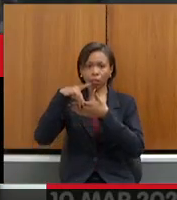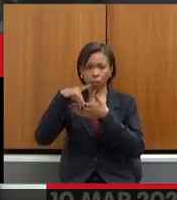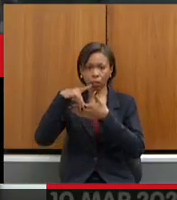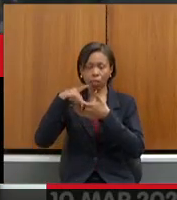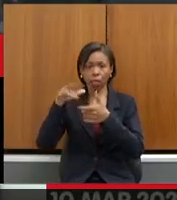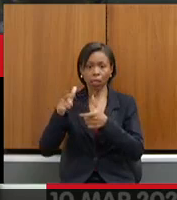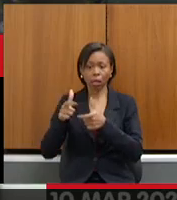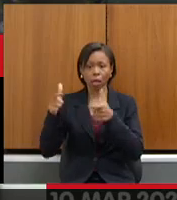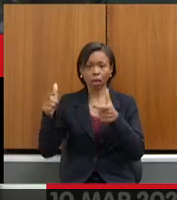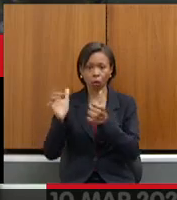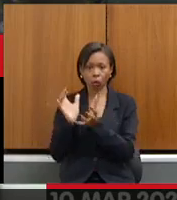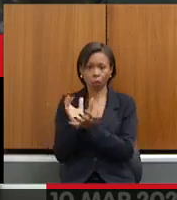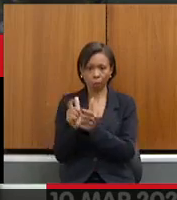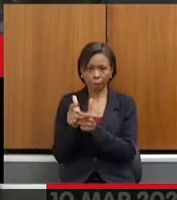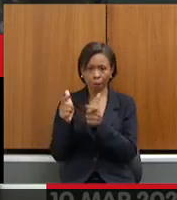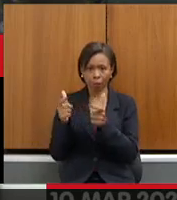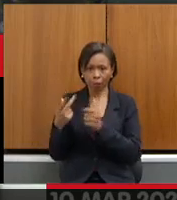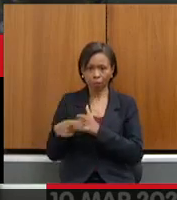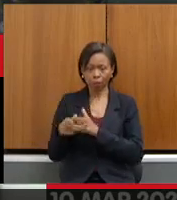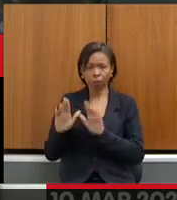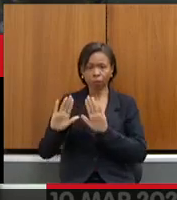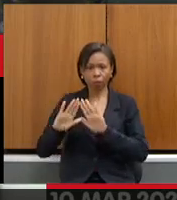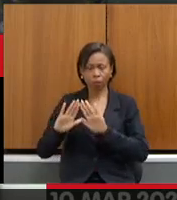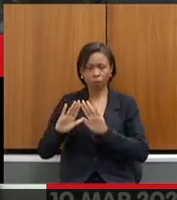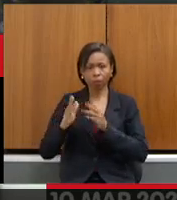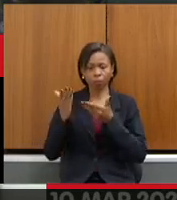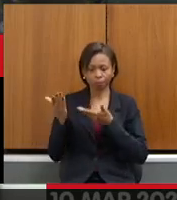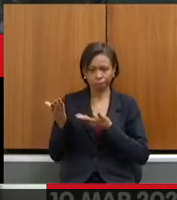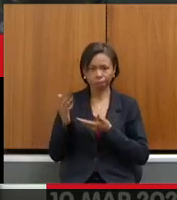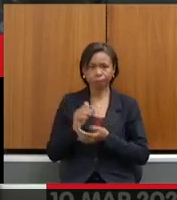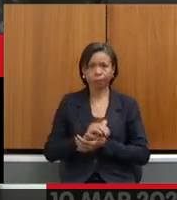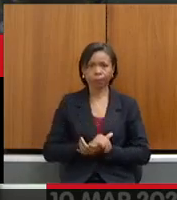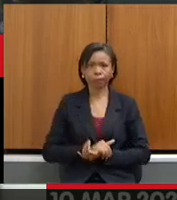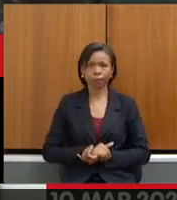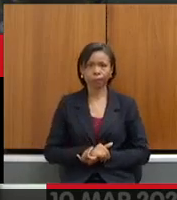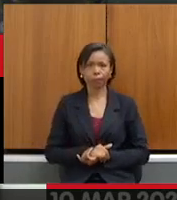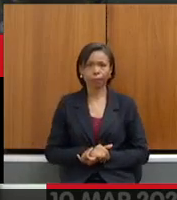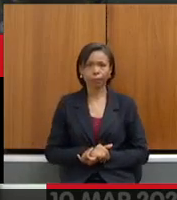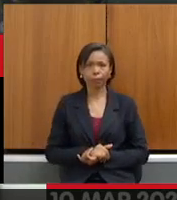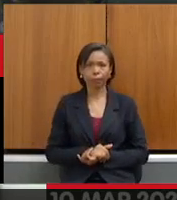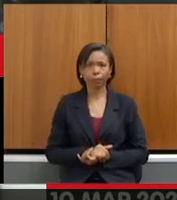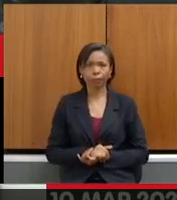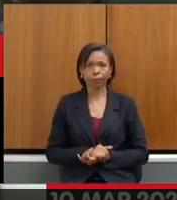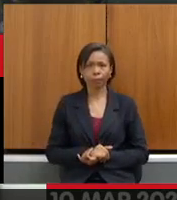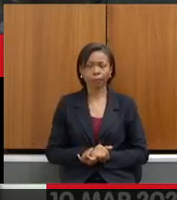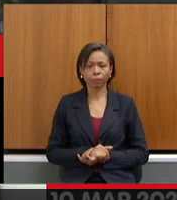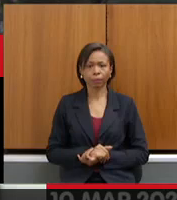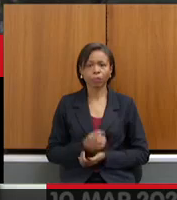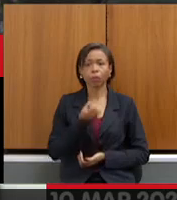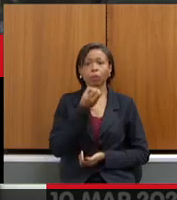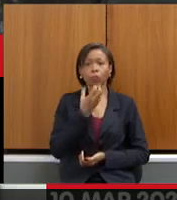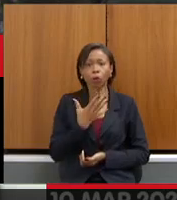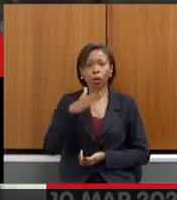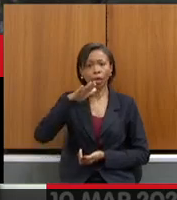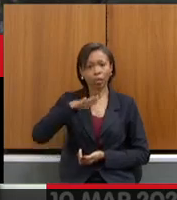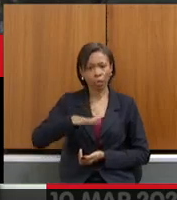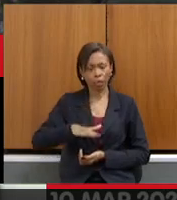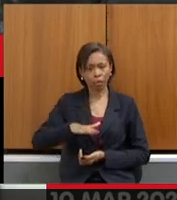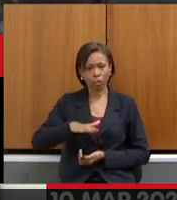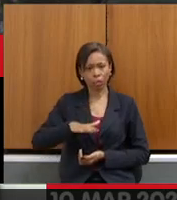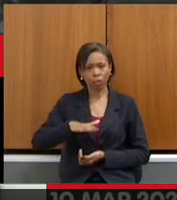maioria nesta casa com a palavra Deputado Inácio Franco Boa tarde